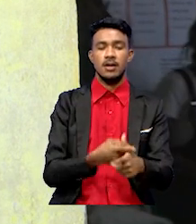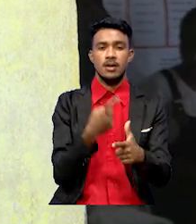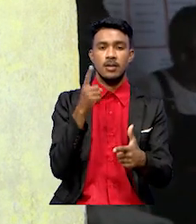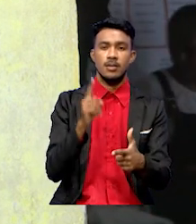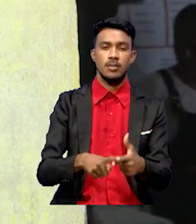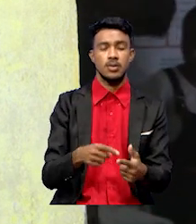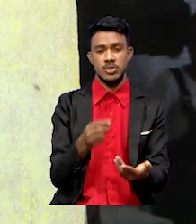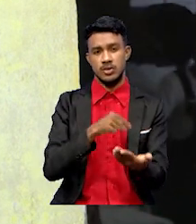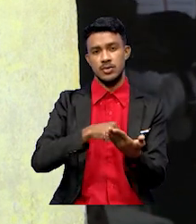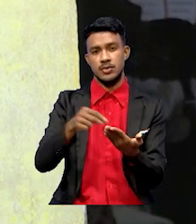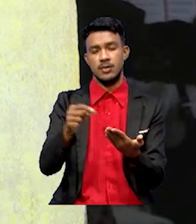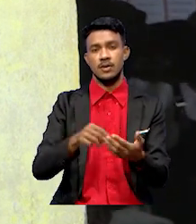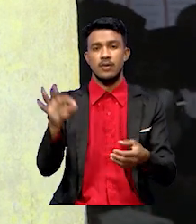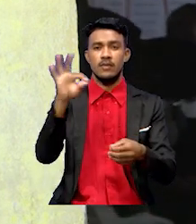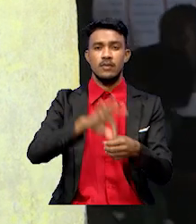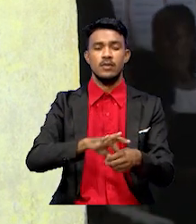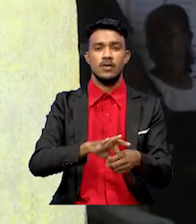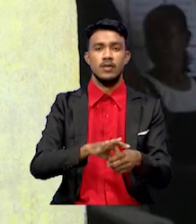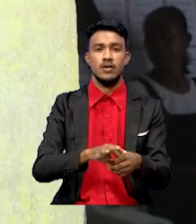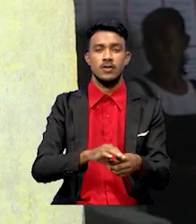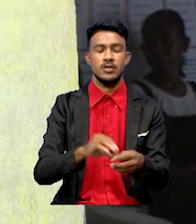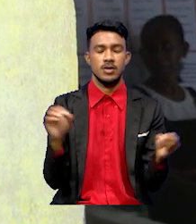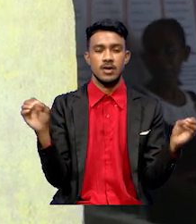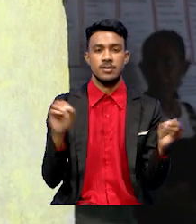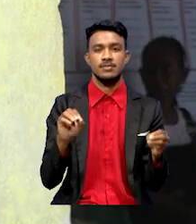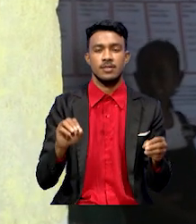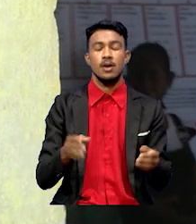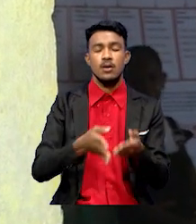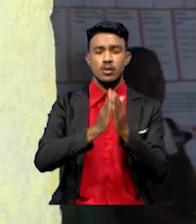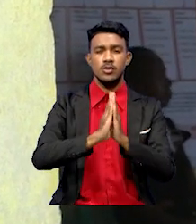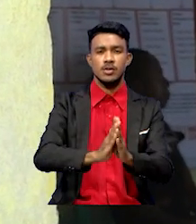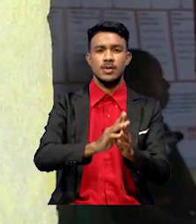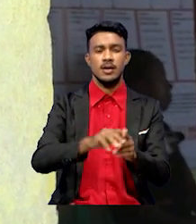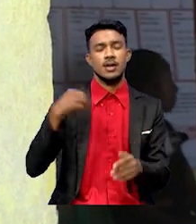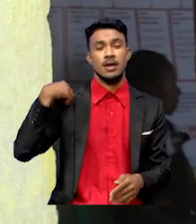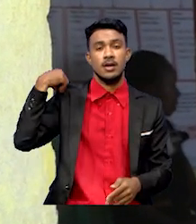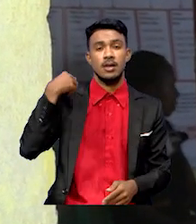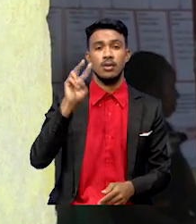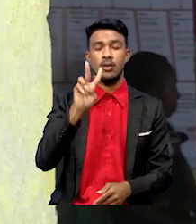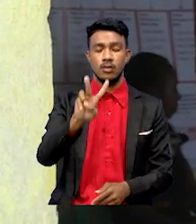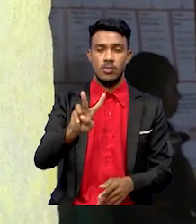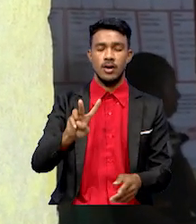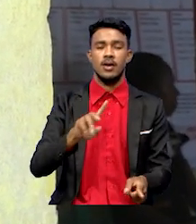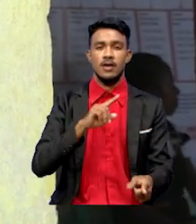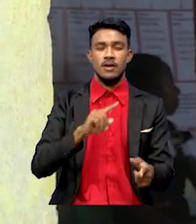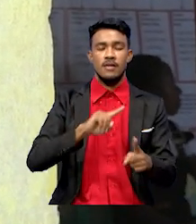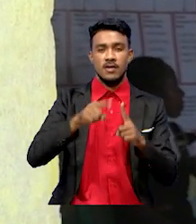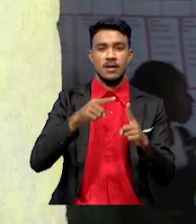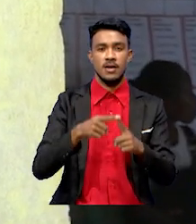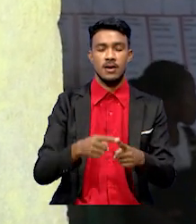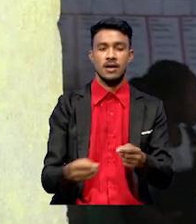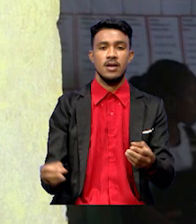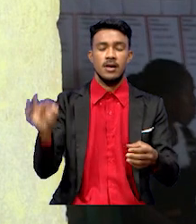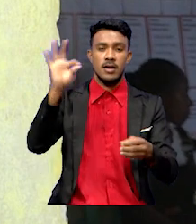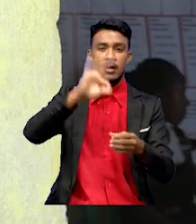voto liang lato ita husu par kandidatura na irua karik eli saung hakatuni ba segundo